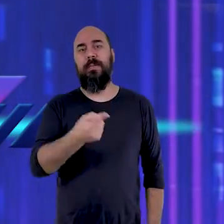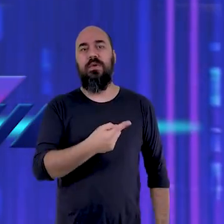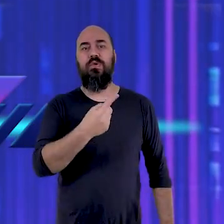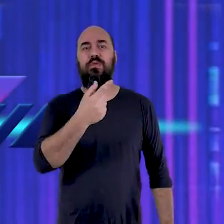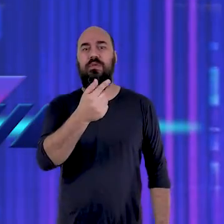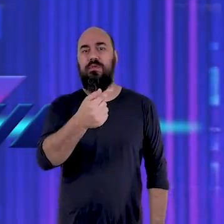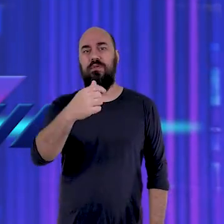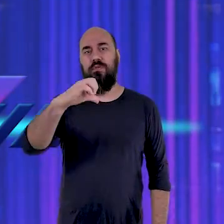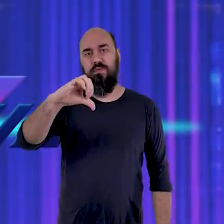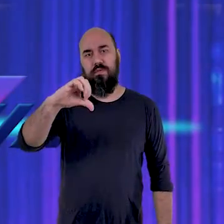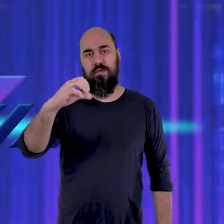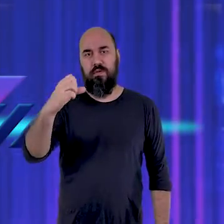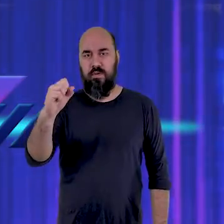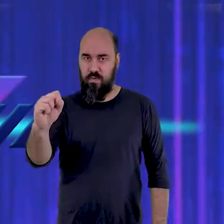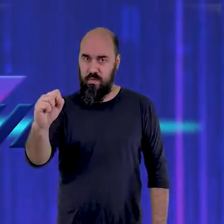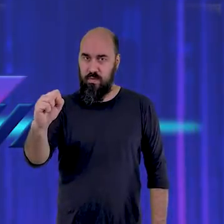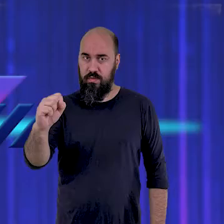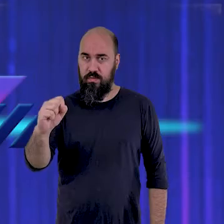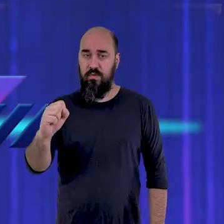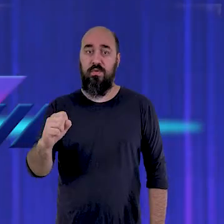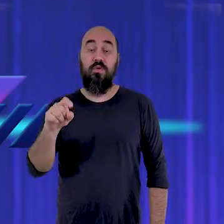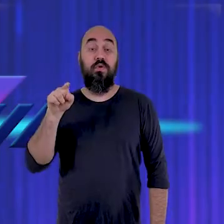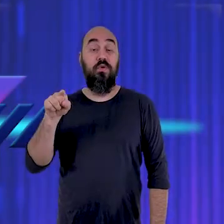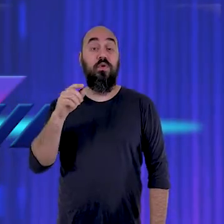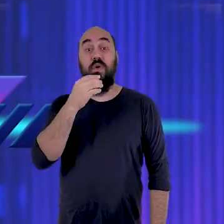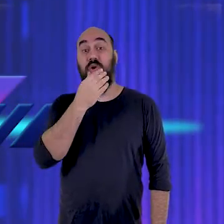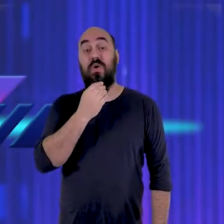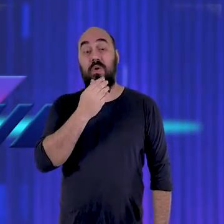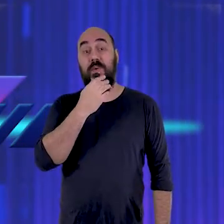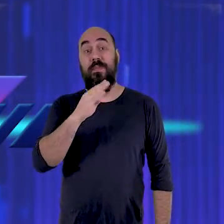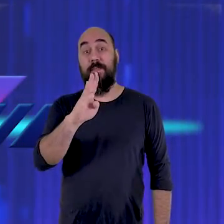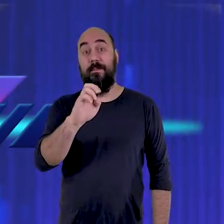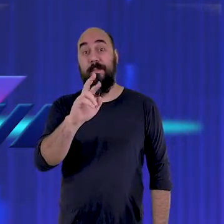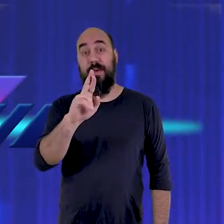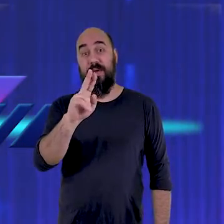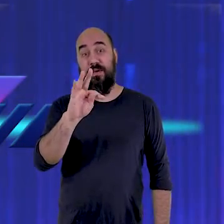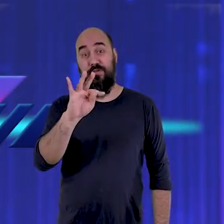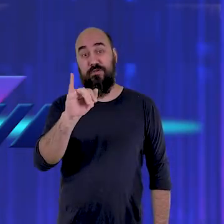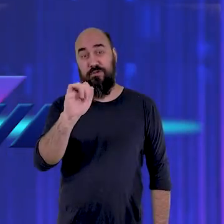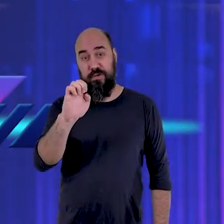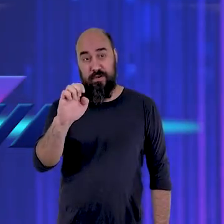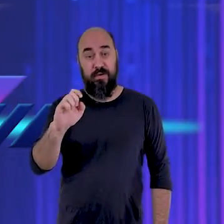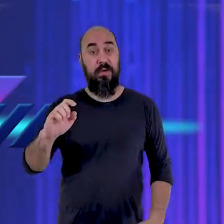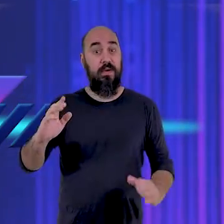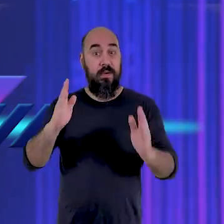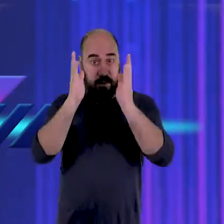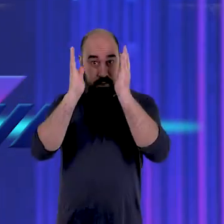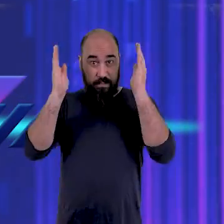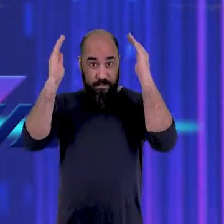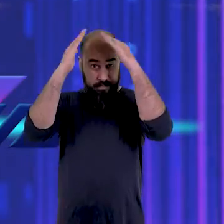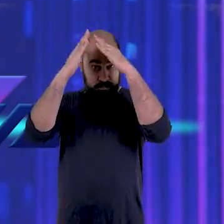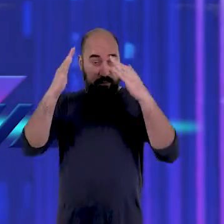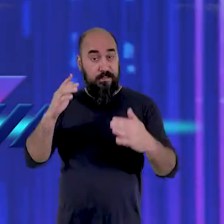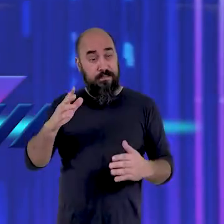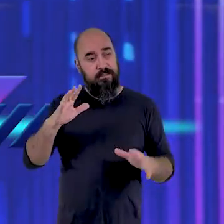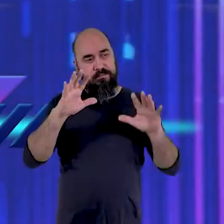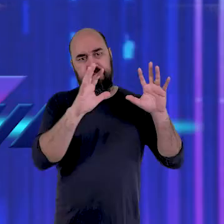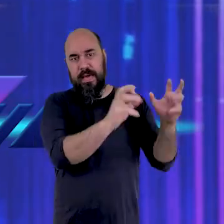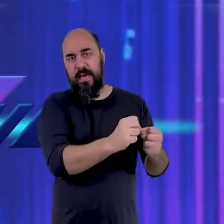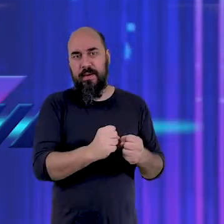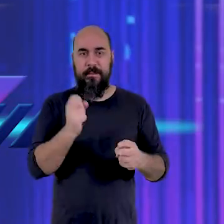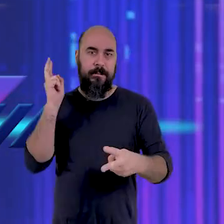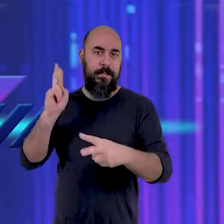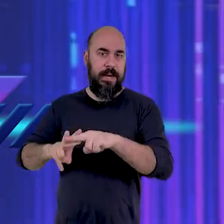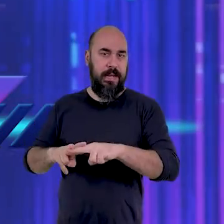1798, como eu já falei a vocês aqui, quando Berthier prende o Papa invadindo Roma